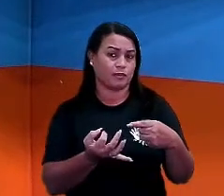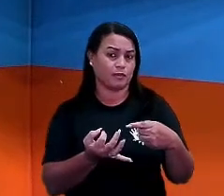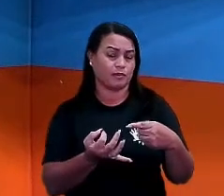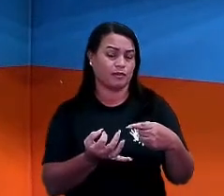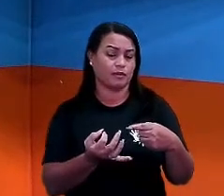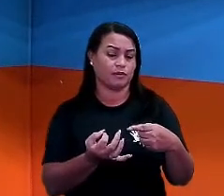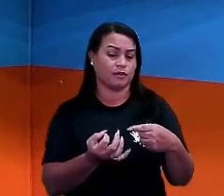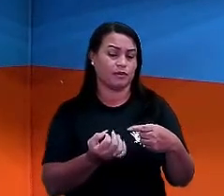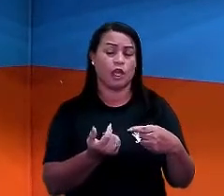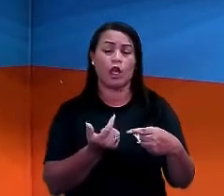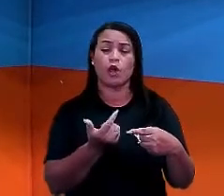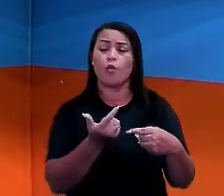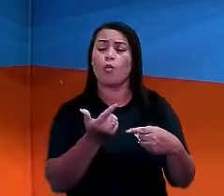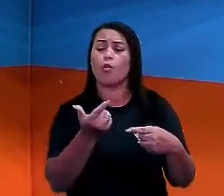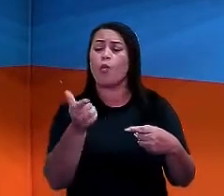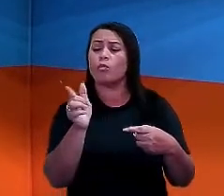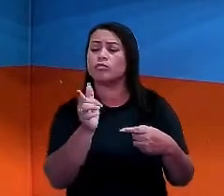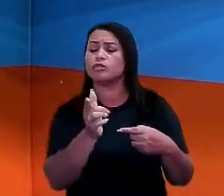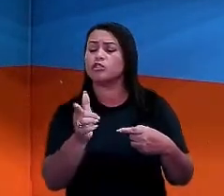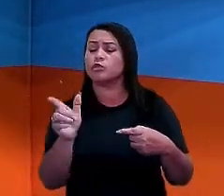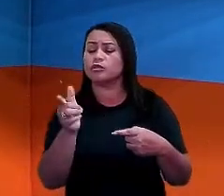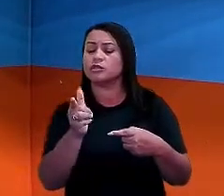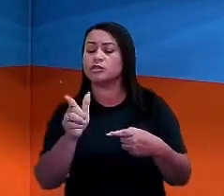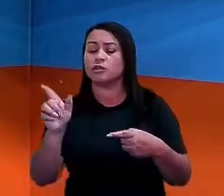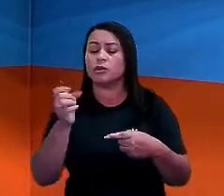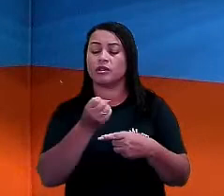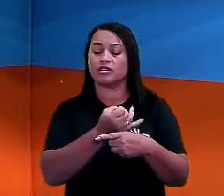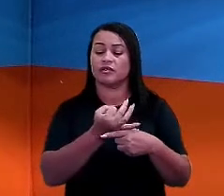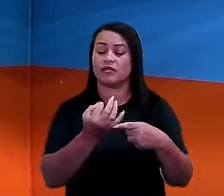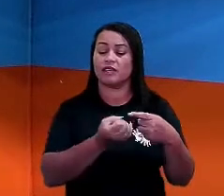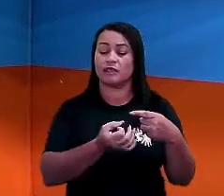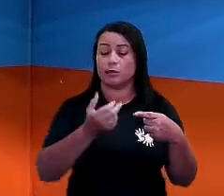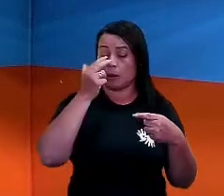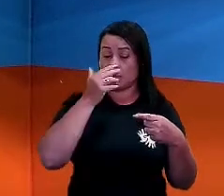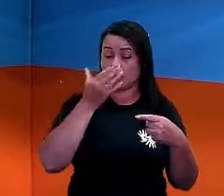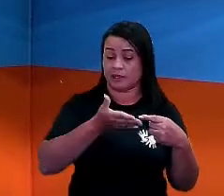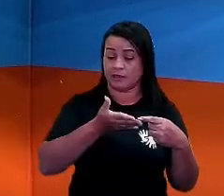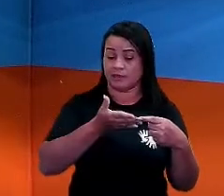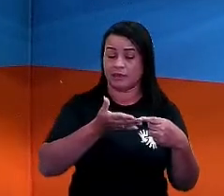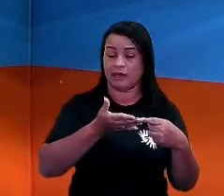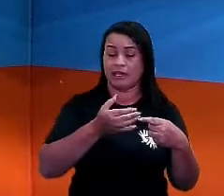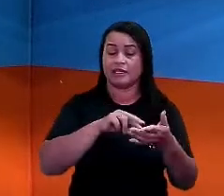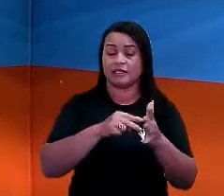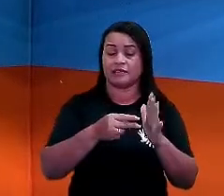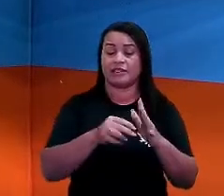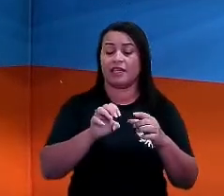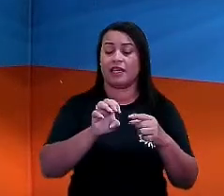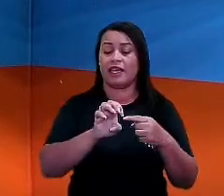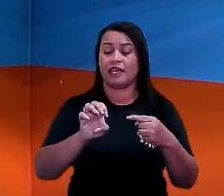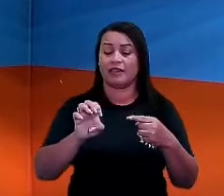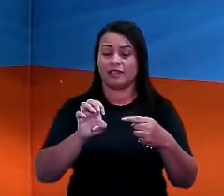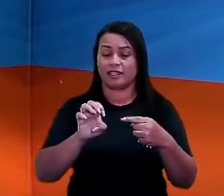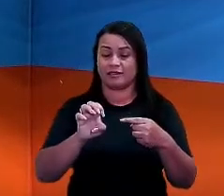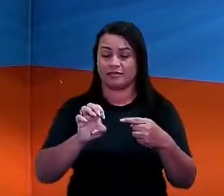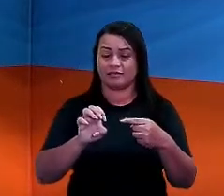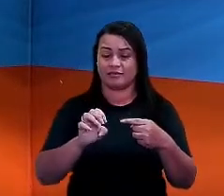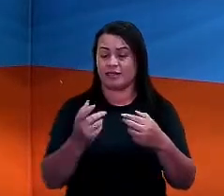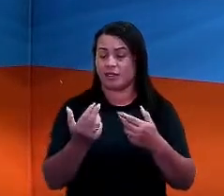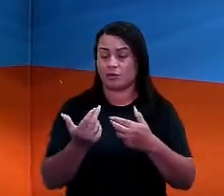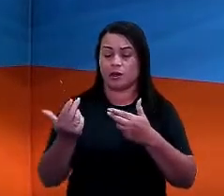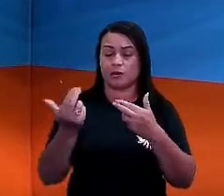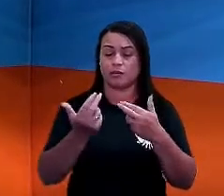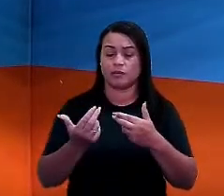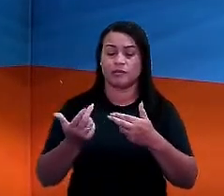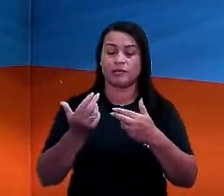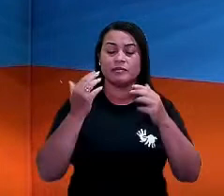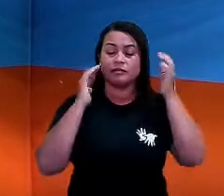saio fazendo outras frações dessa fração. E aí eu chamo de equivalente, ou seja, iguais.